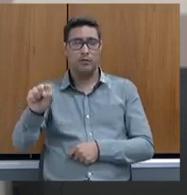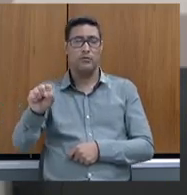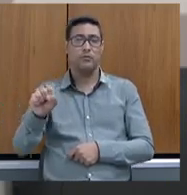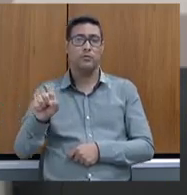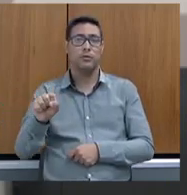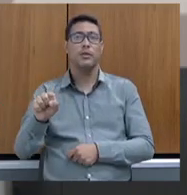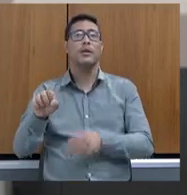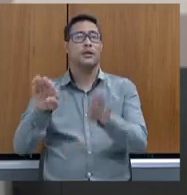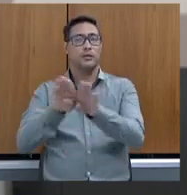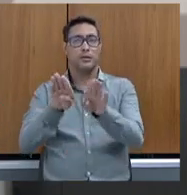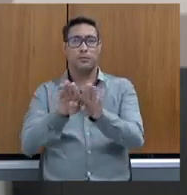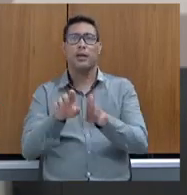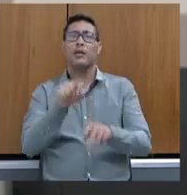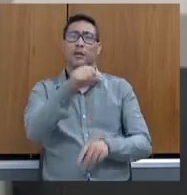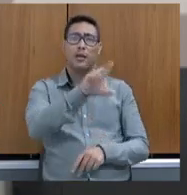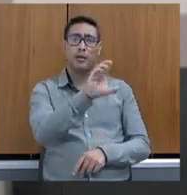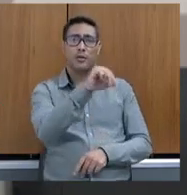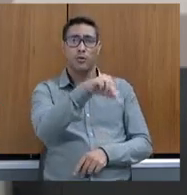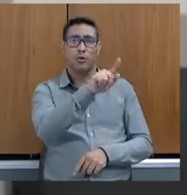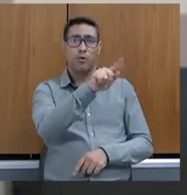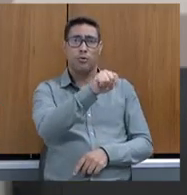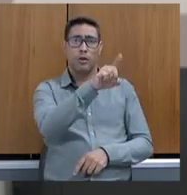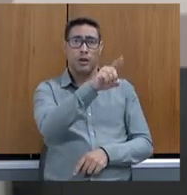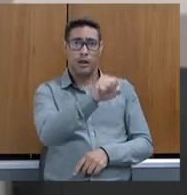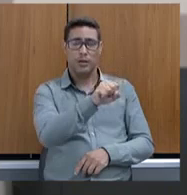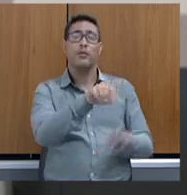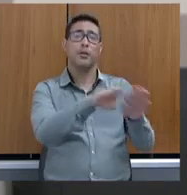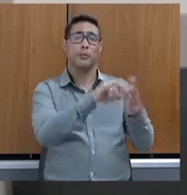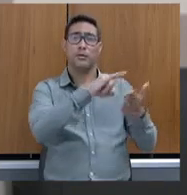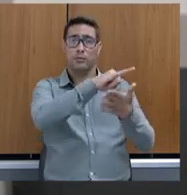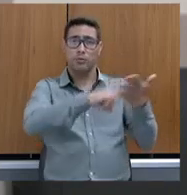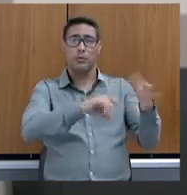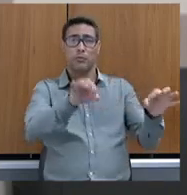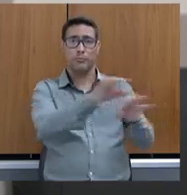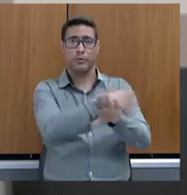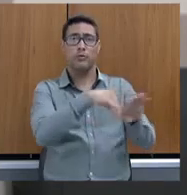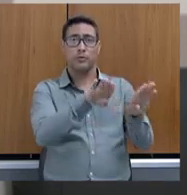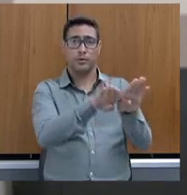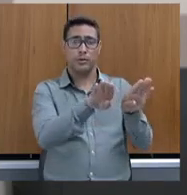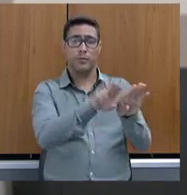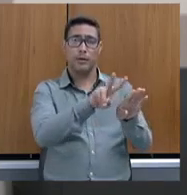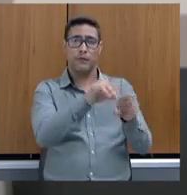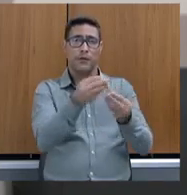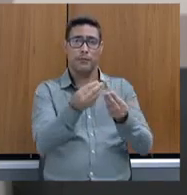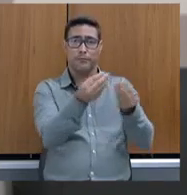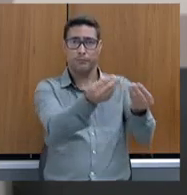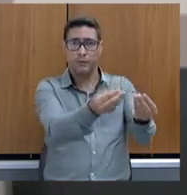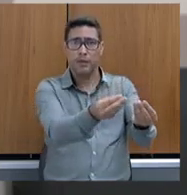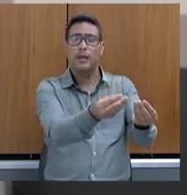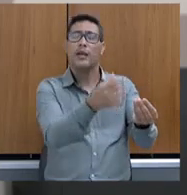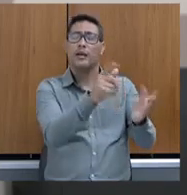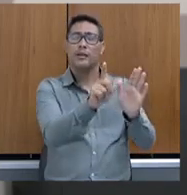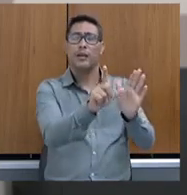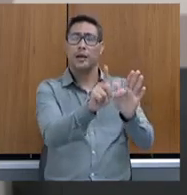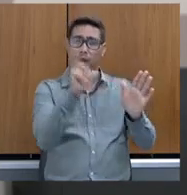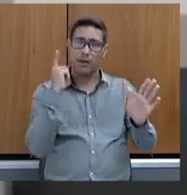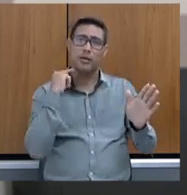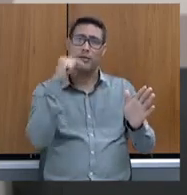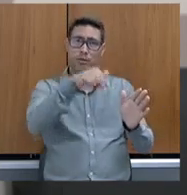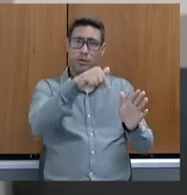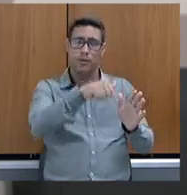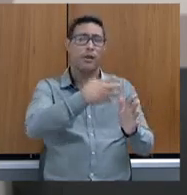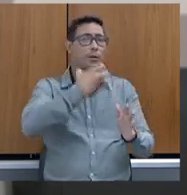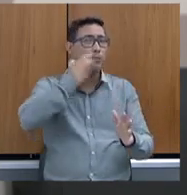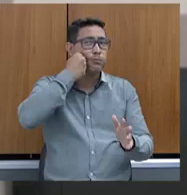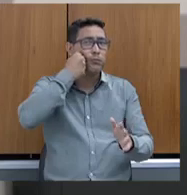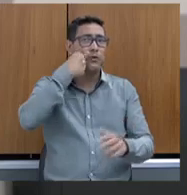das jogadas que o dossiê tá pronto também as congadas serão elevadas até mesmo antes de ser patrimônio de Minas Gerais